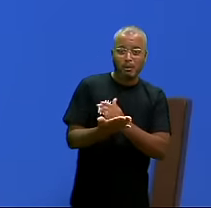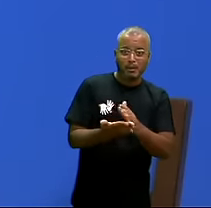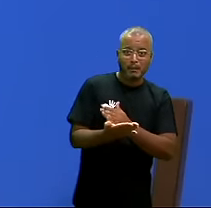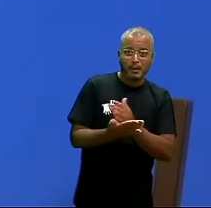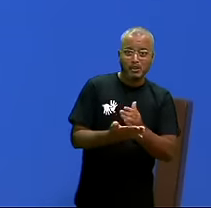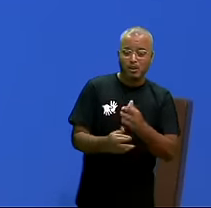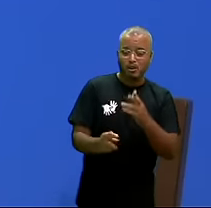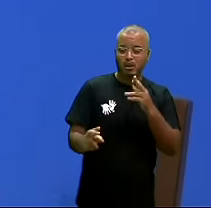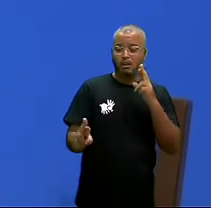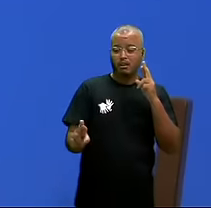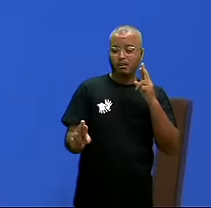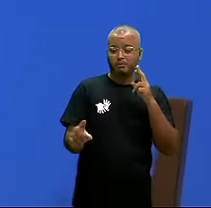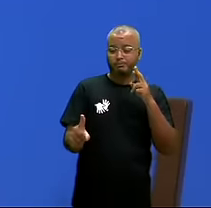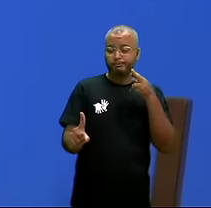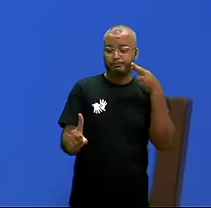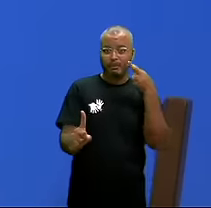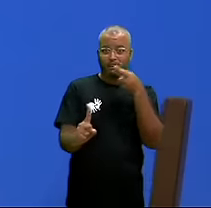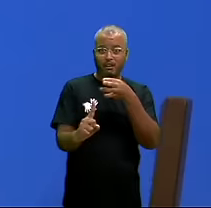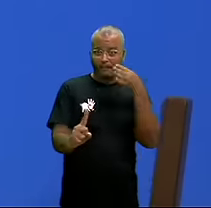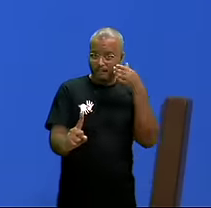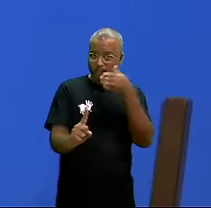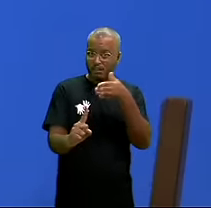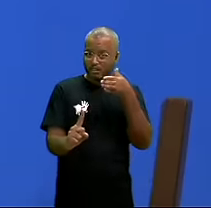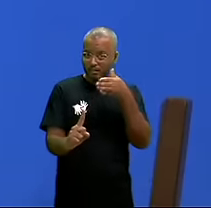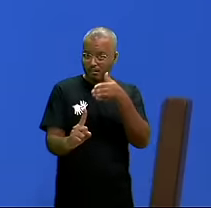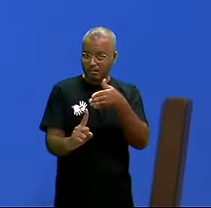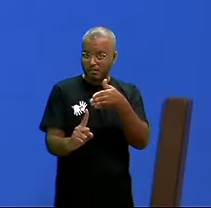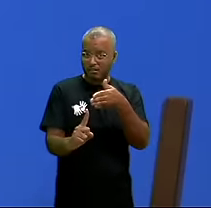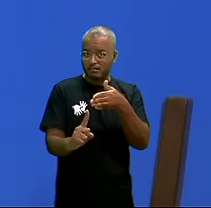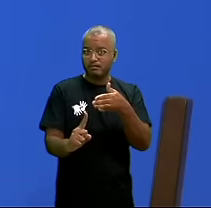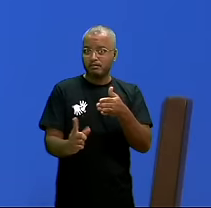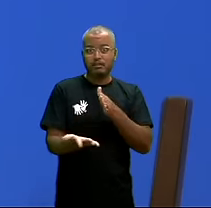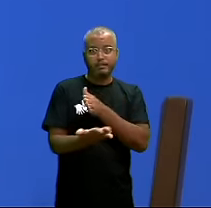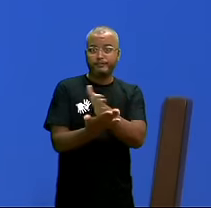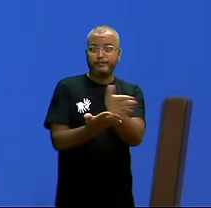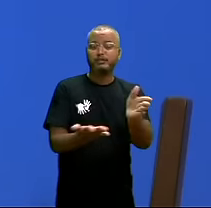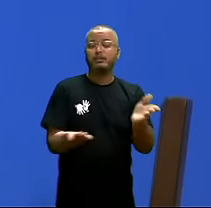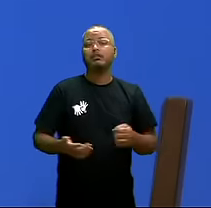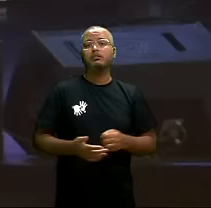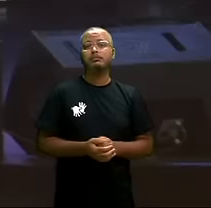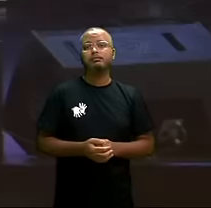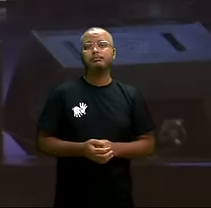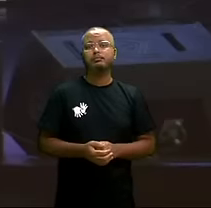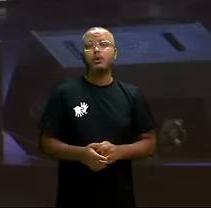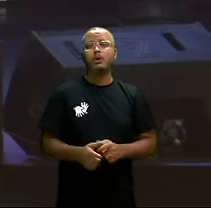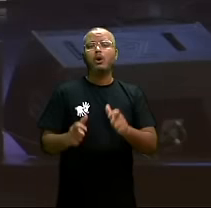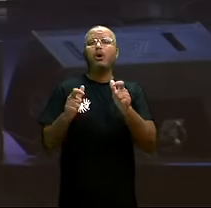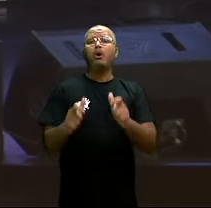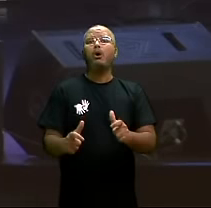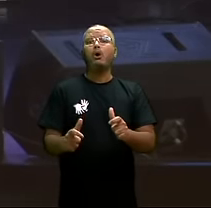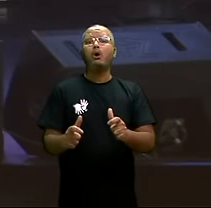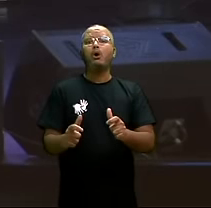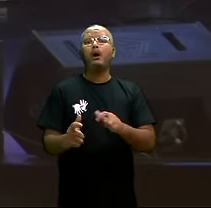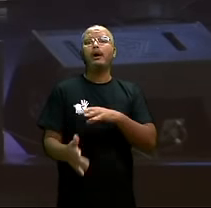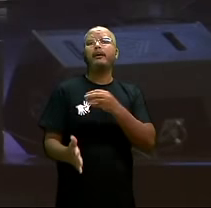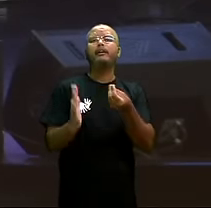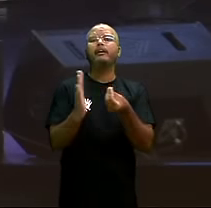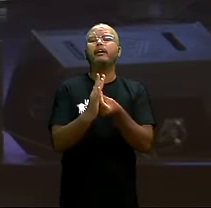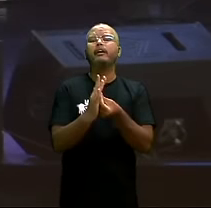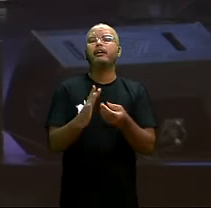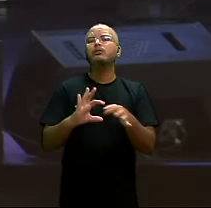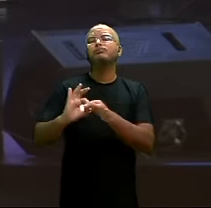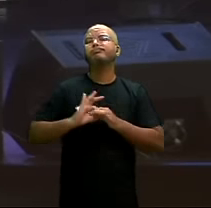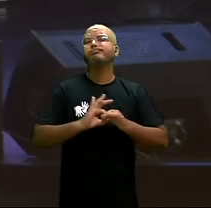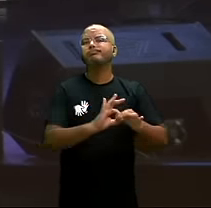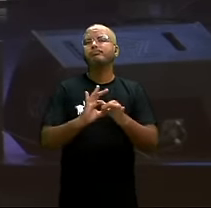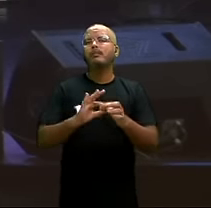luzinha apagadinha, cada vez desviando mais. Onde está o pastor dessas pessoas? Onde está a igreja desse povo? Onde